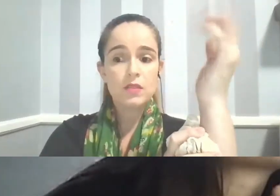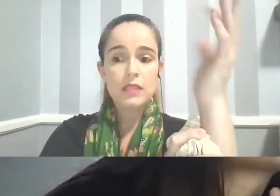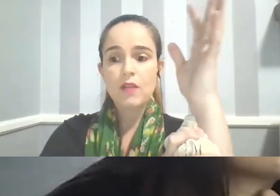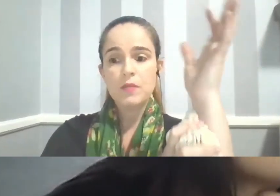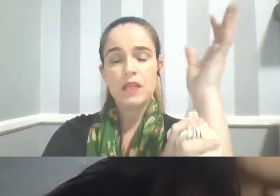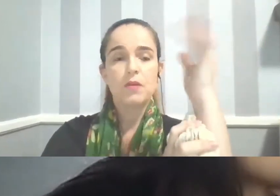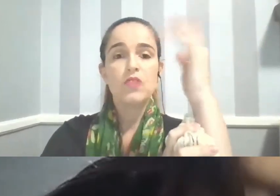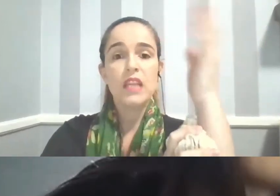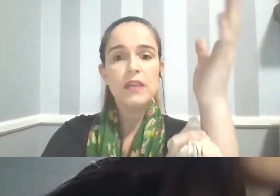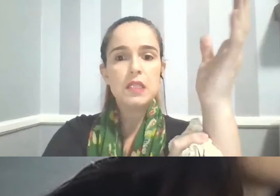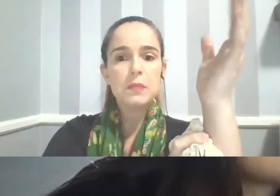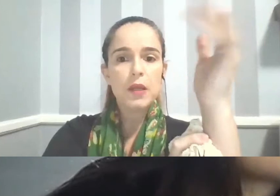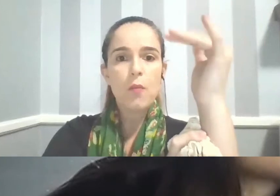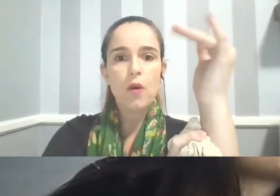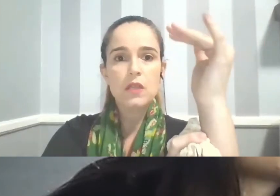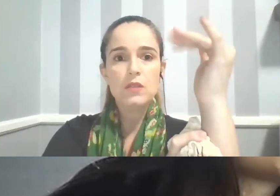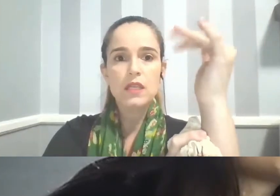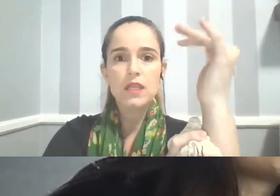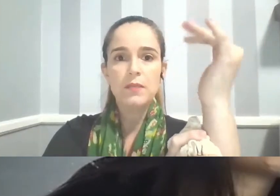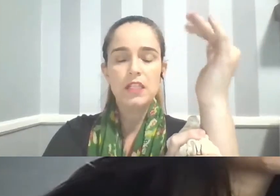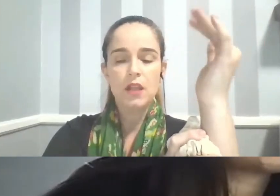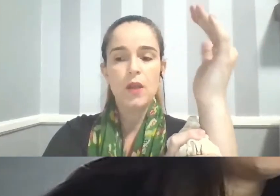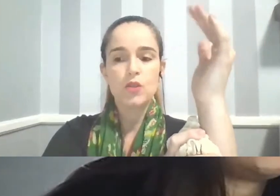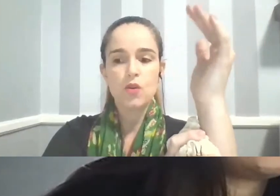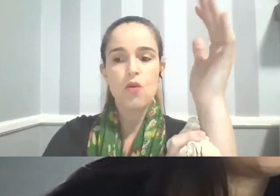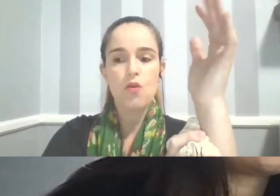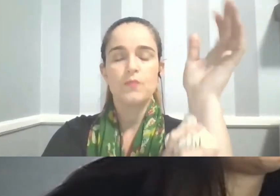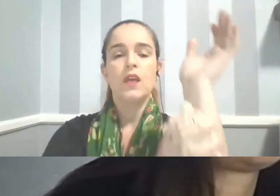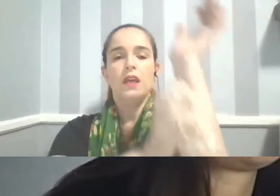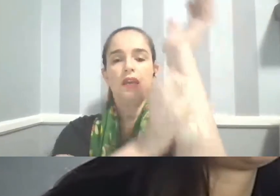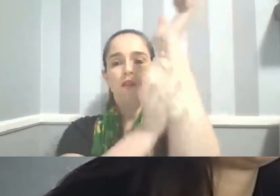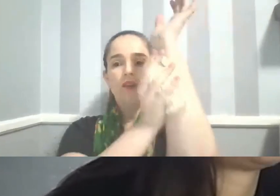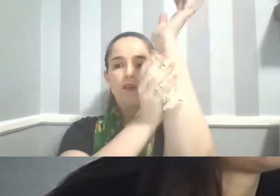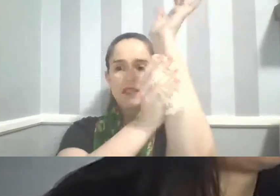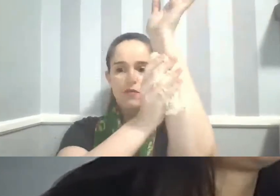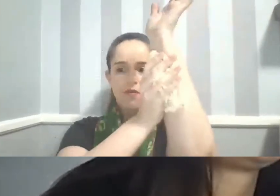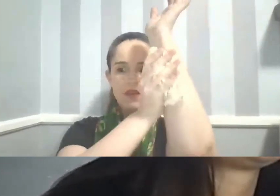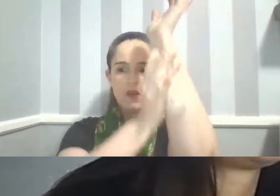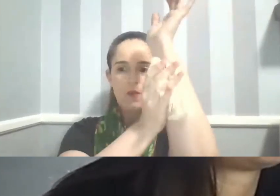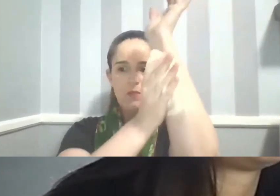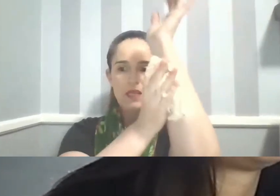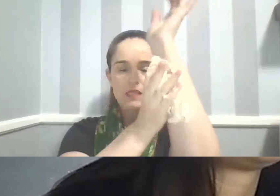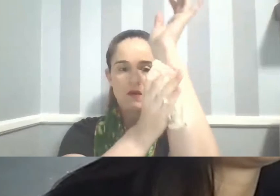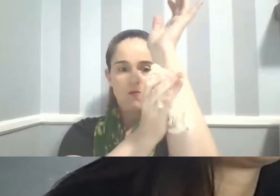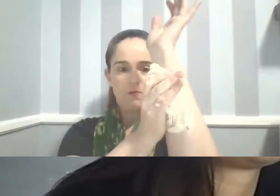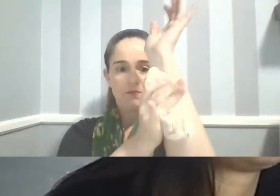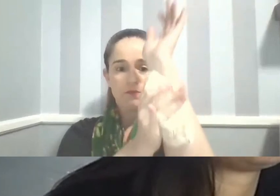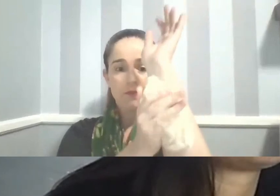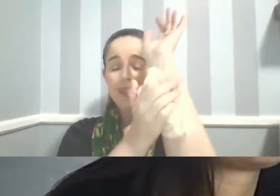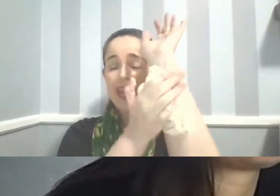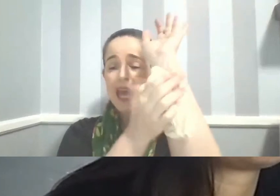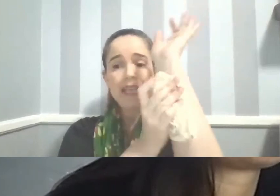eu preciso estar com as minhas mãos livres para que eu possa conseguir prestar um melhor socorro. Então, o que eu vou fazer? Eu vou fazer uma